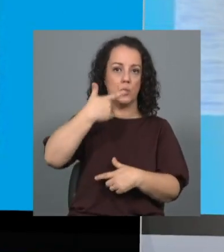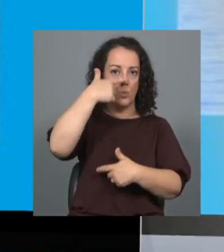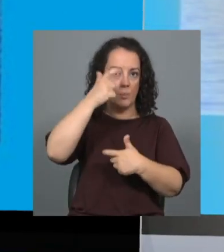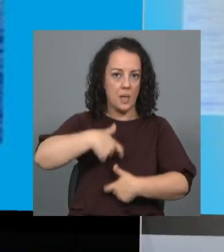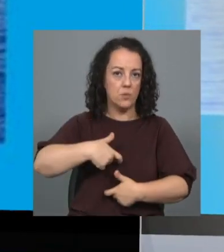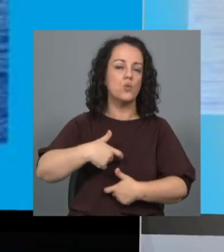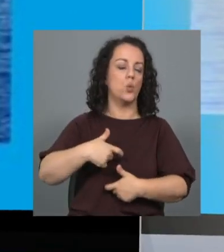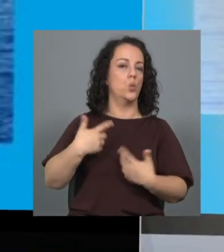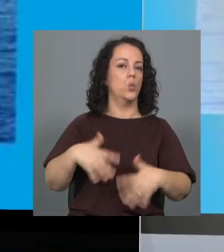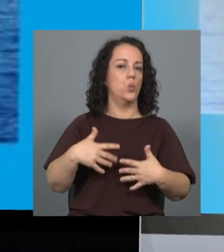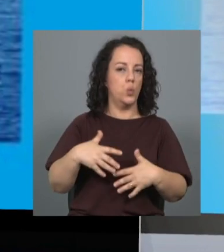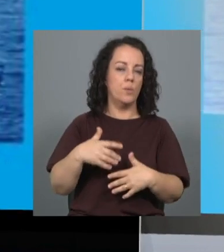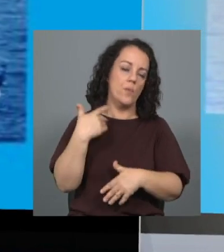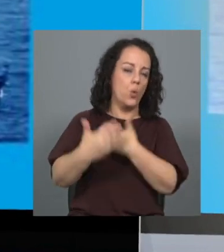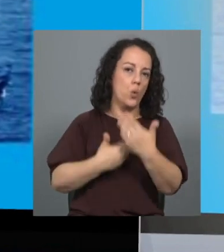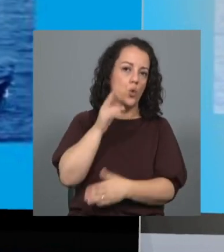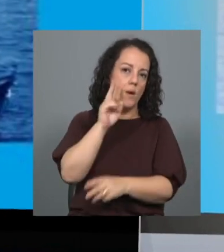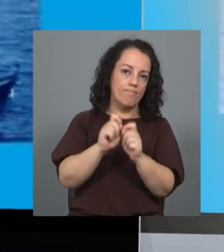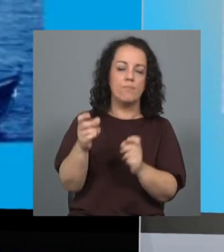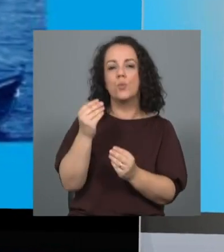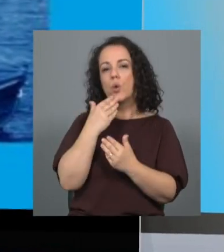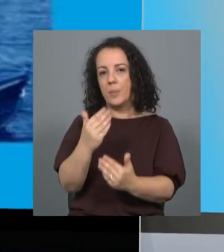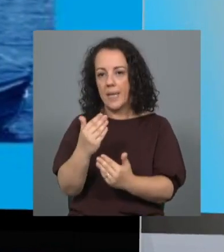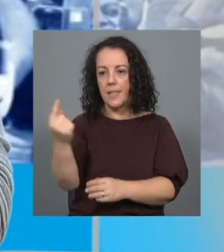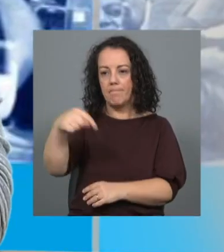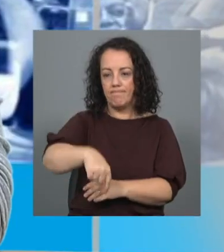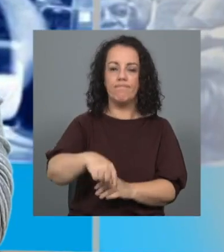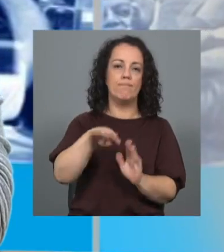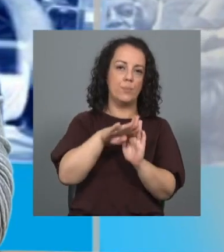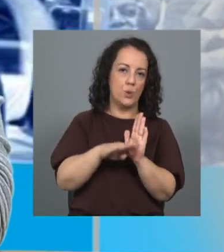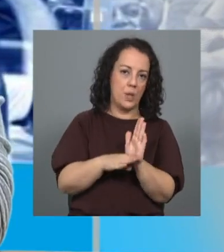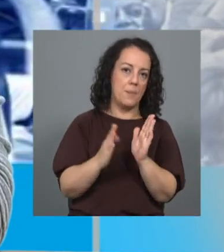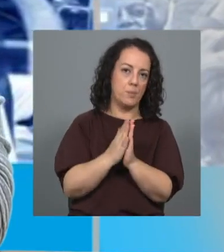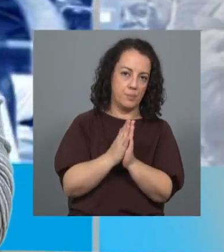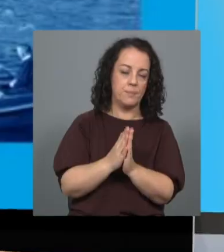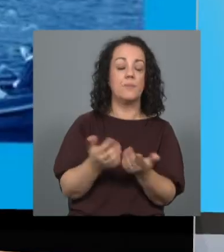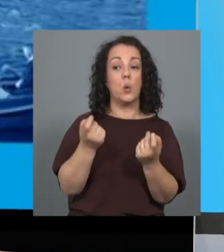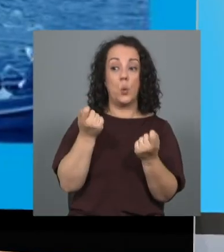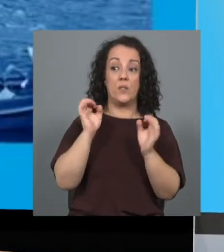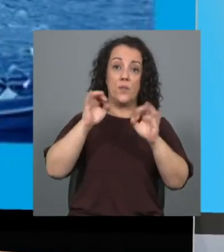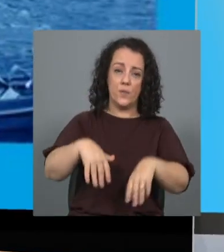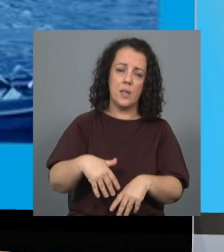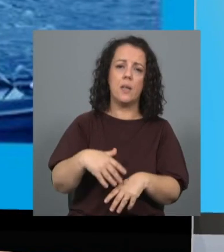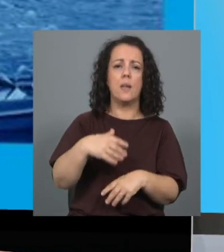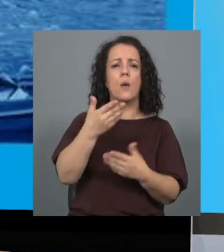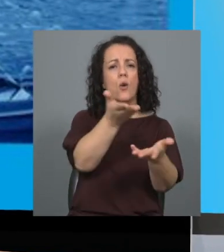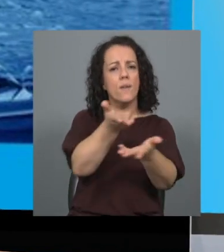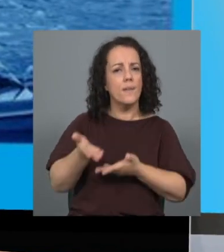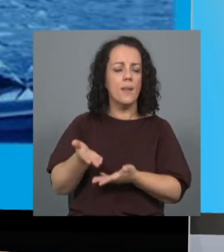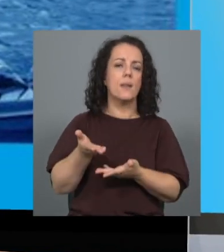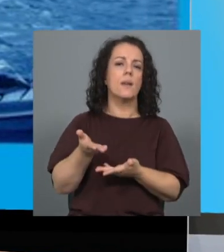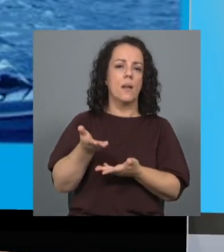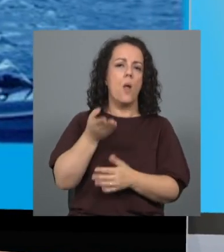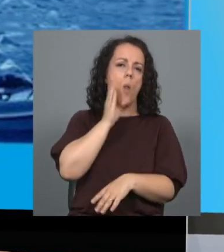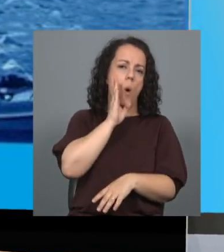assistir e que vamos continuar a acompanhar. Eunice, muito obrigado pela passagem aqui pelo programa Eclésia. A terminar, fica ainda o convite para que,